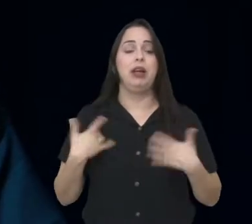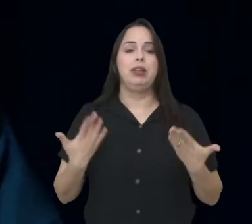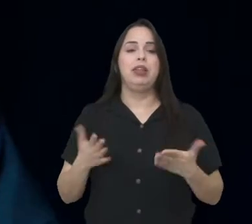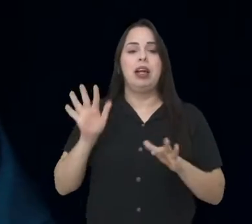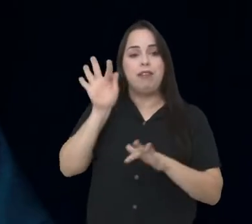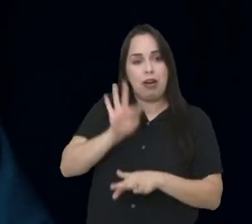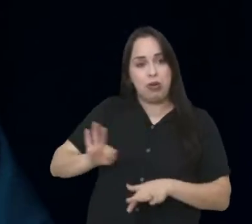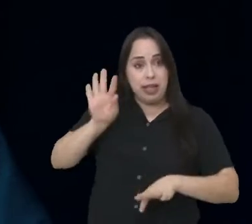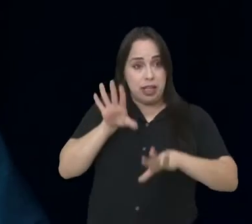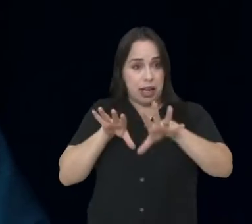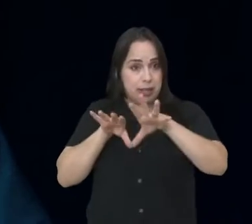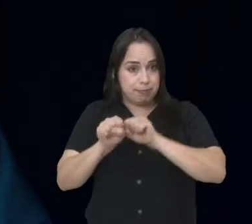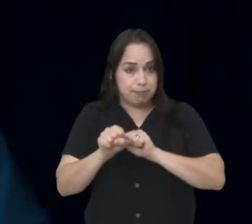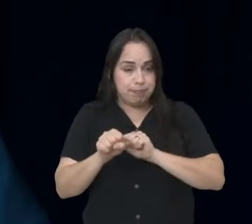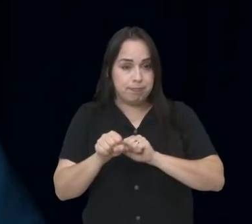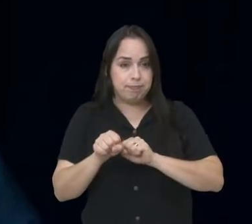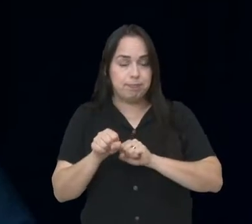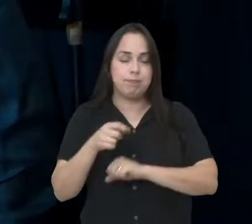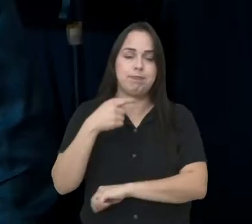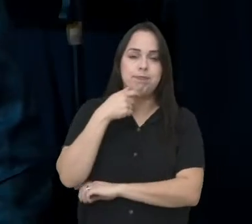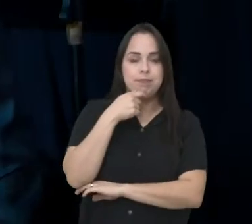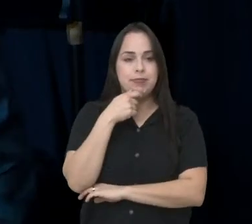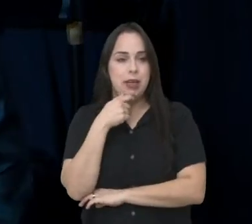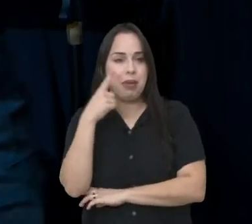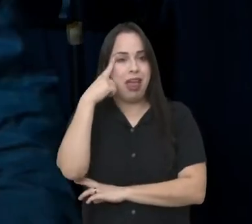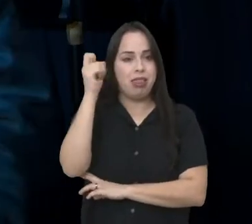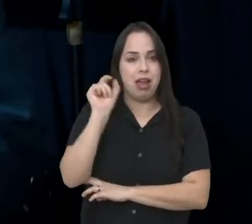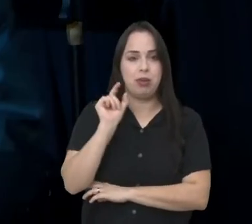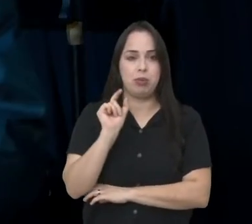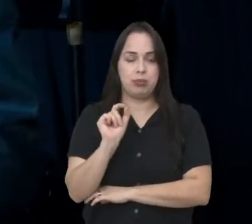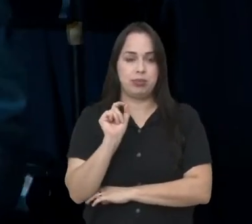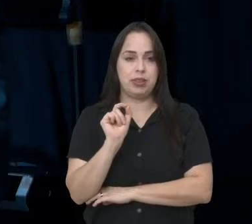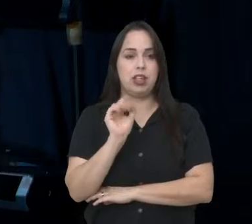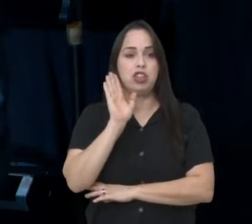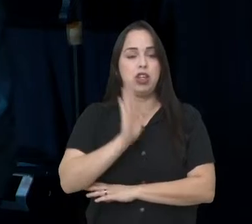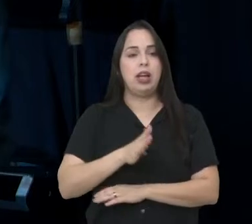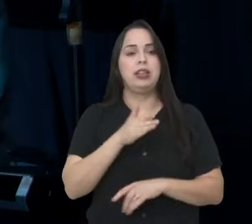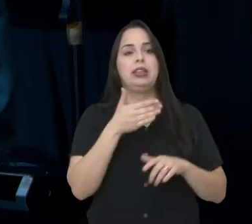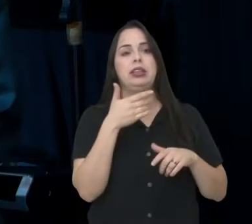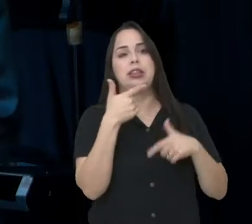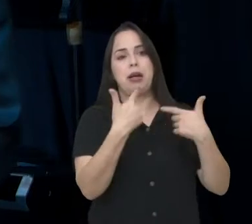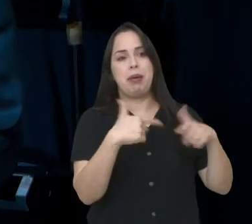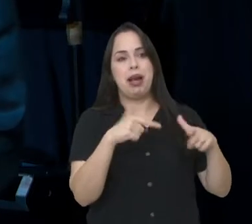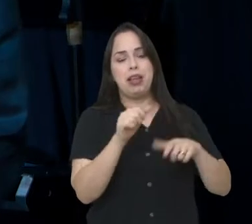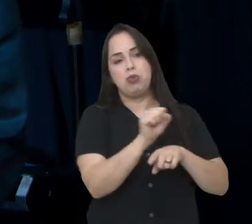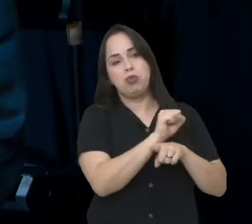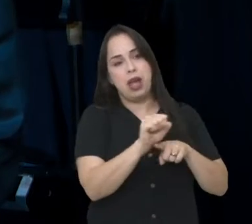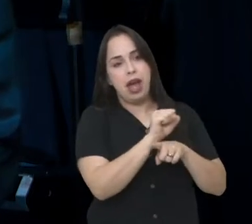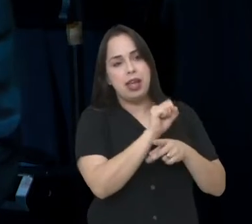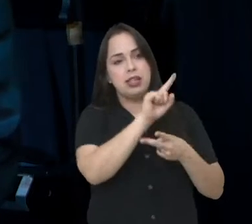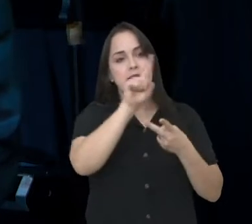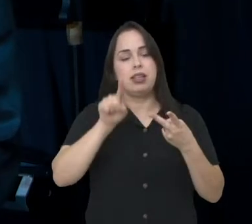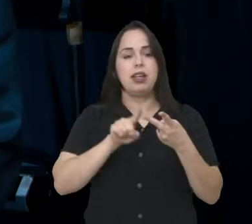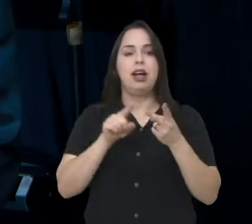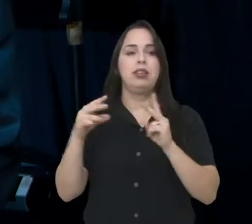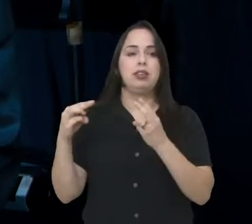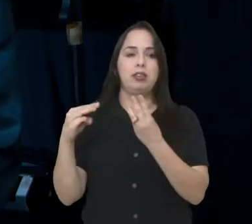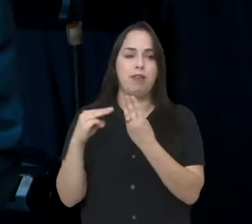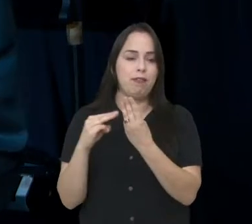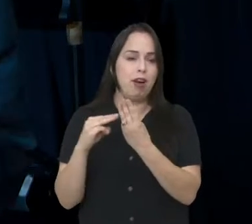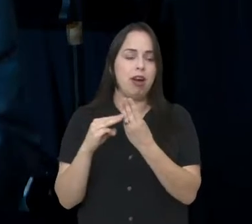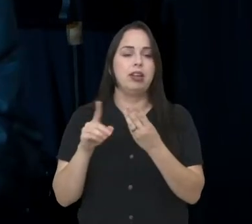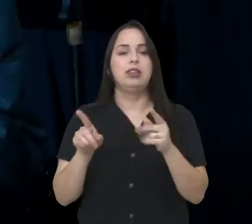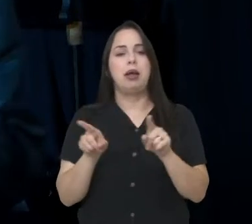minha ideia foi, tipo assim, agora ao invés de... Eu já tinha trabalhado no Sesc, na Fundação Cultural, no Vale Paraibano,